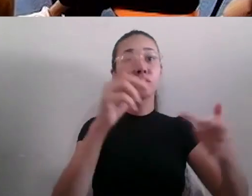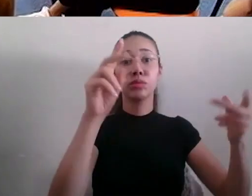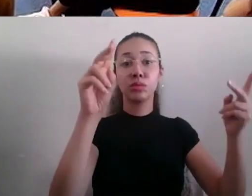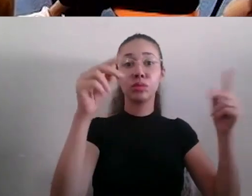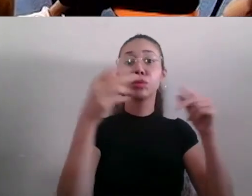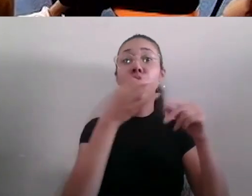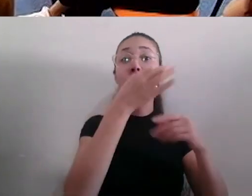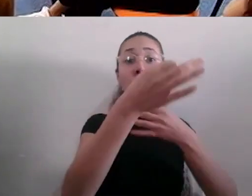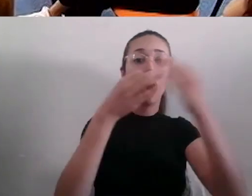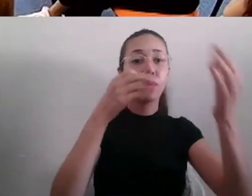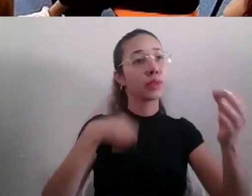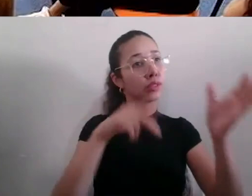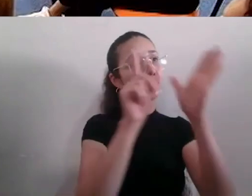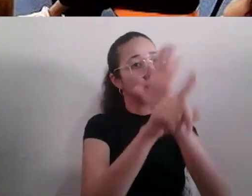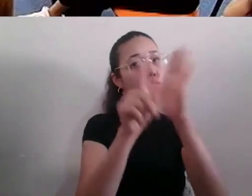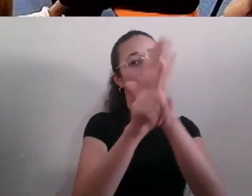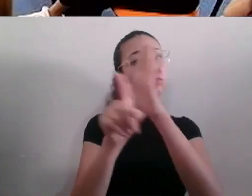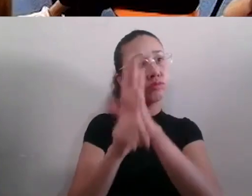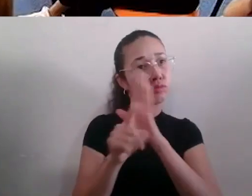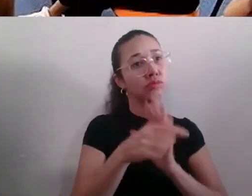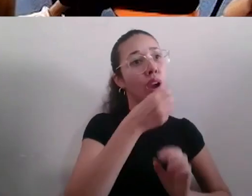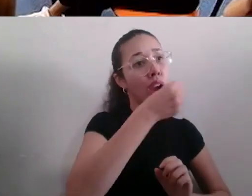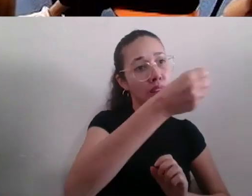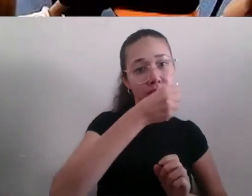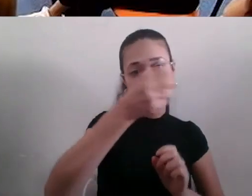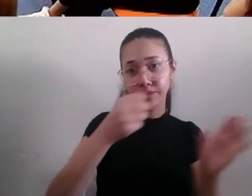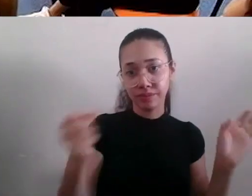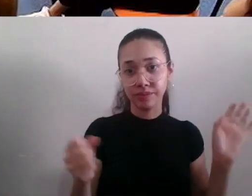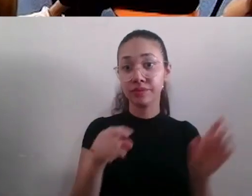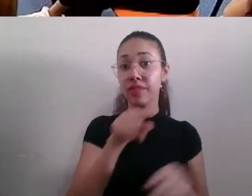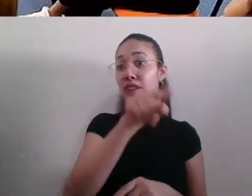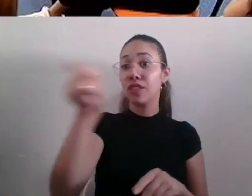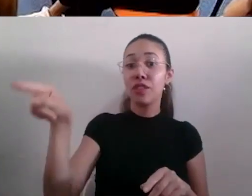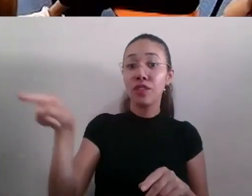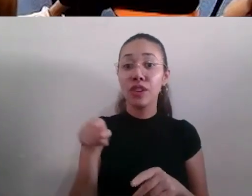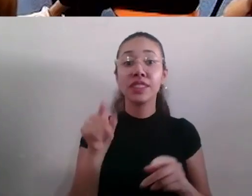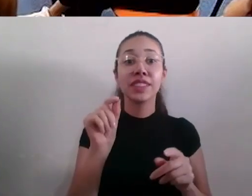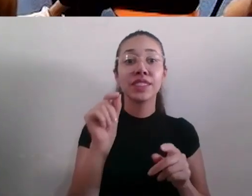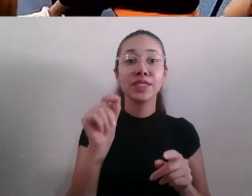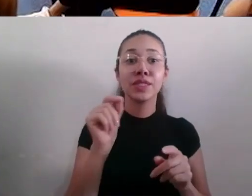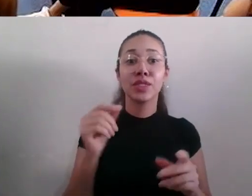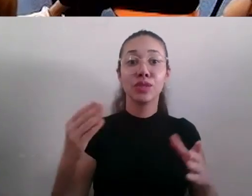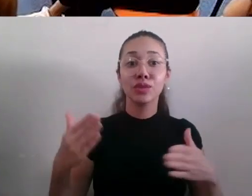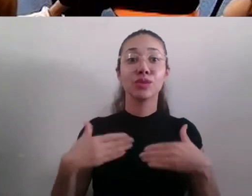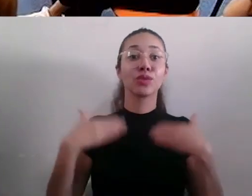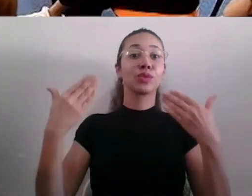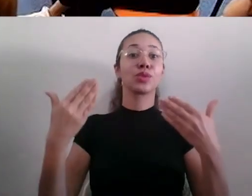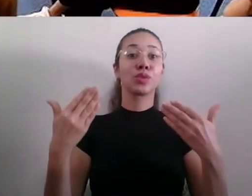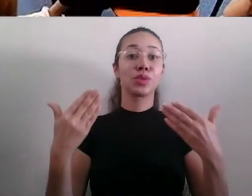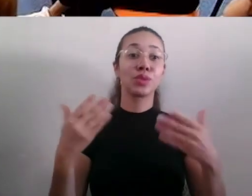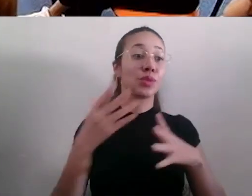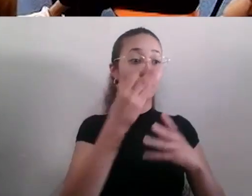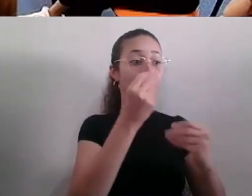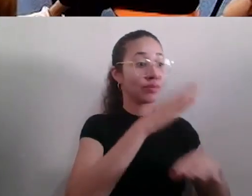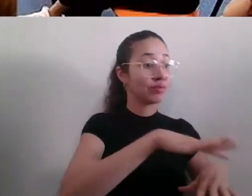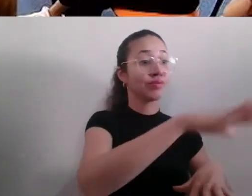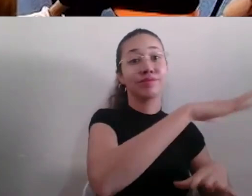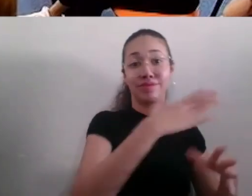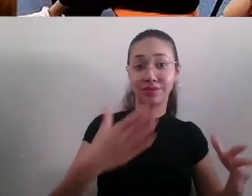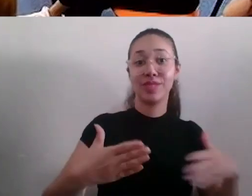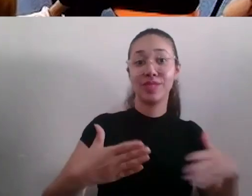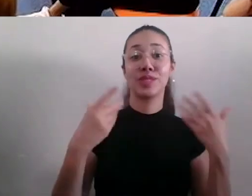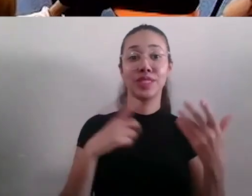é. Eu imagino que para vocês não tenha sido a surpresa que foi para o público em geral ouvir aquilo. Mas o que aconteceu é que eu fazia. O meu